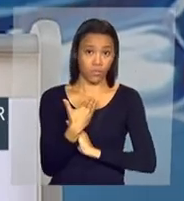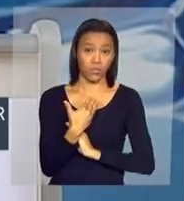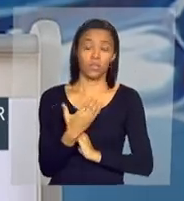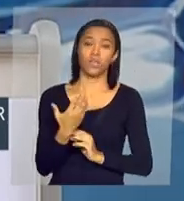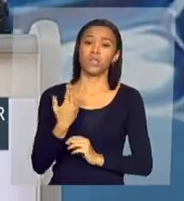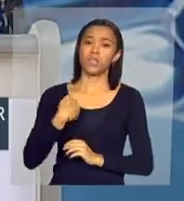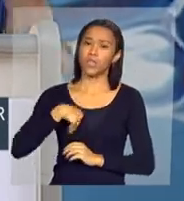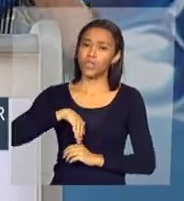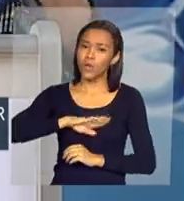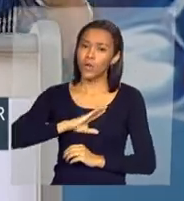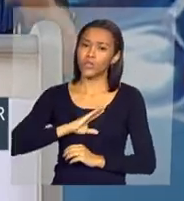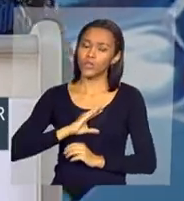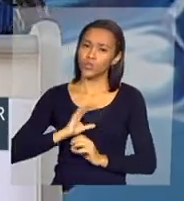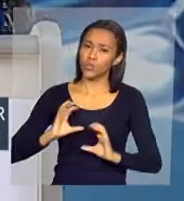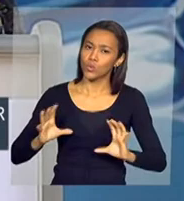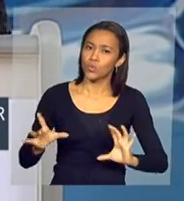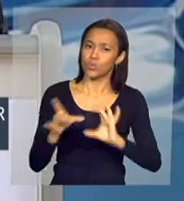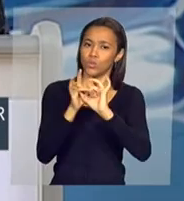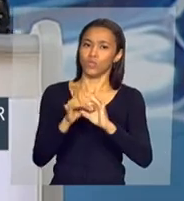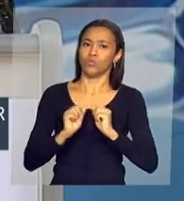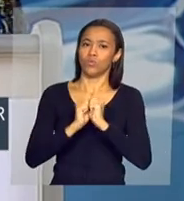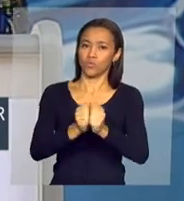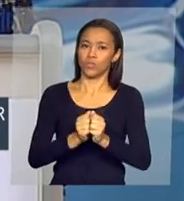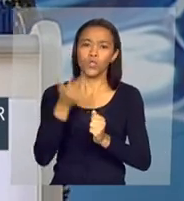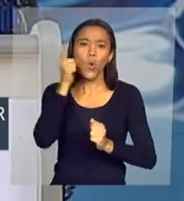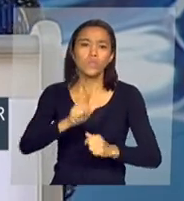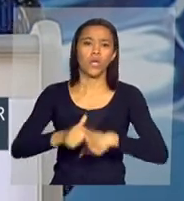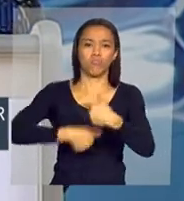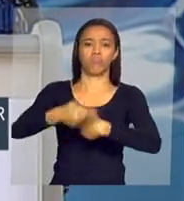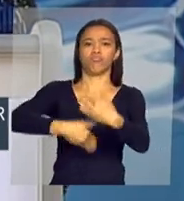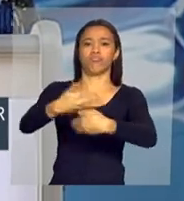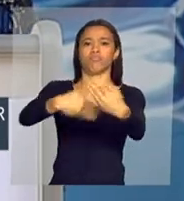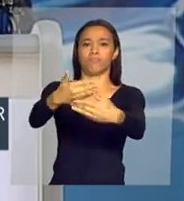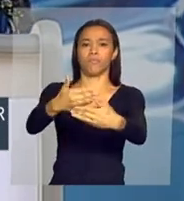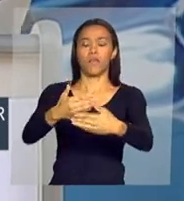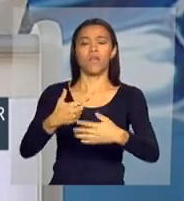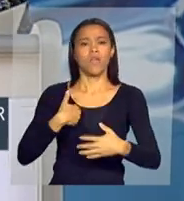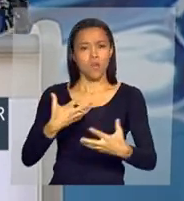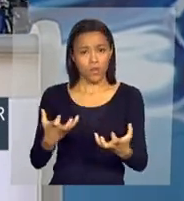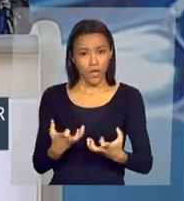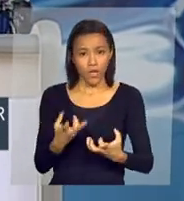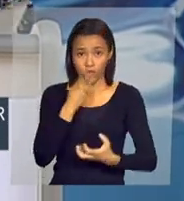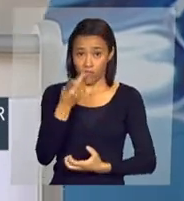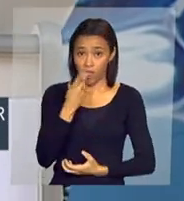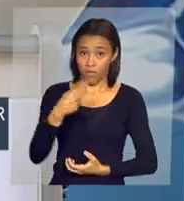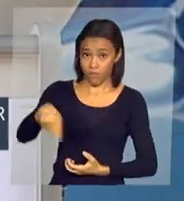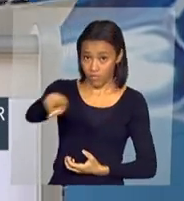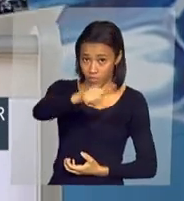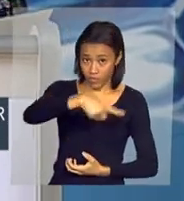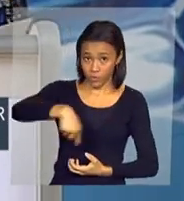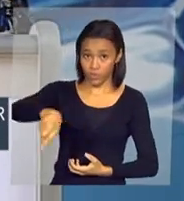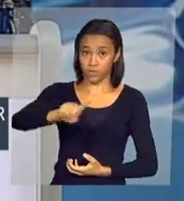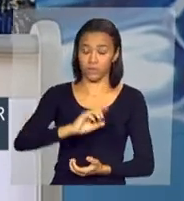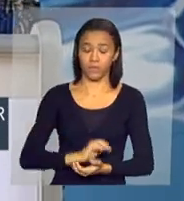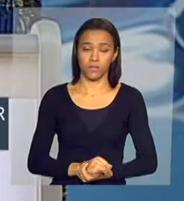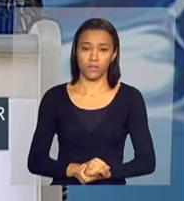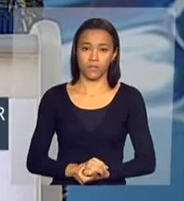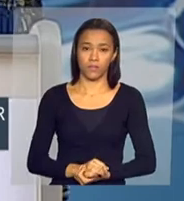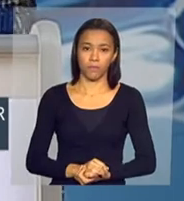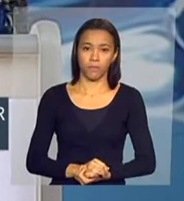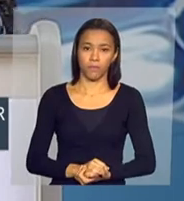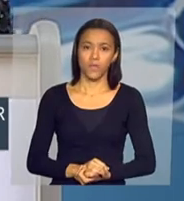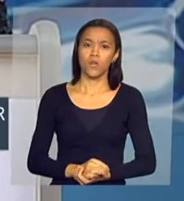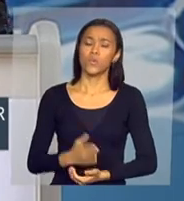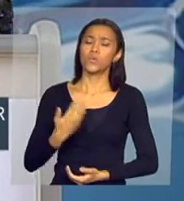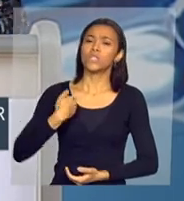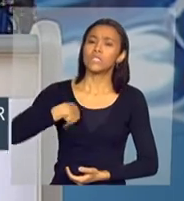gente pegando junto, empurra o carro mais longe. Eu quero destacar para vocês o